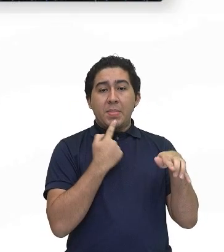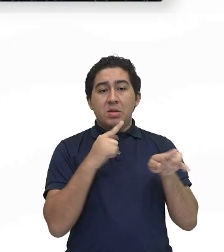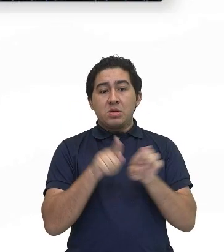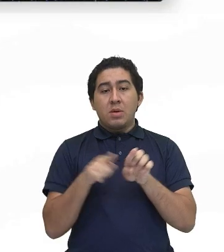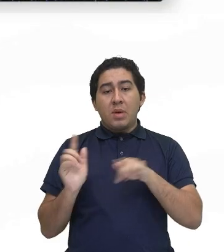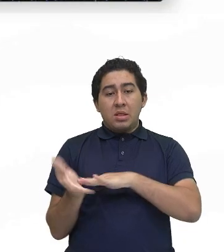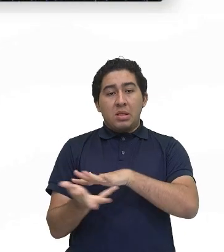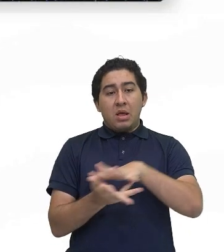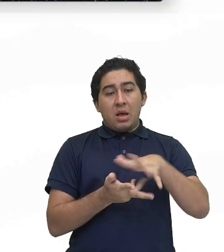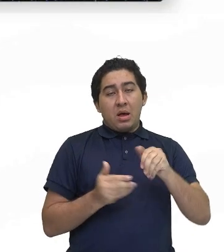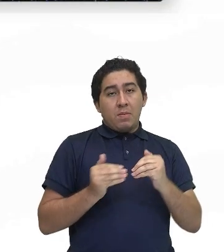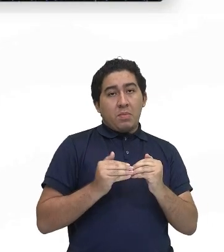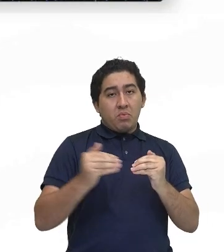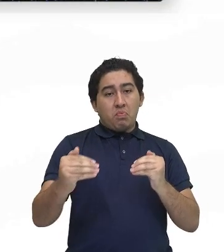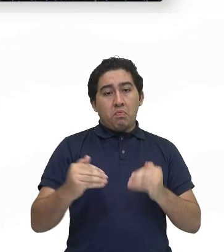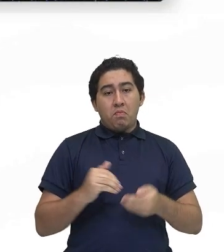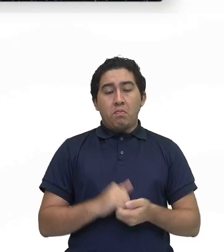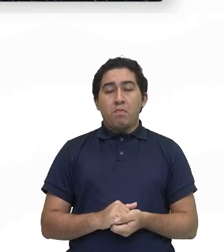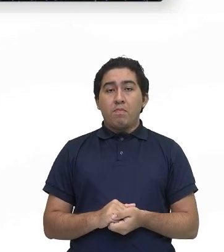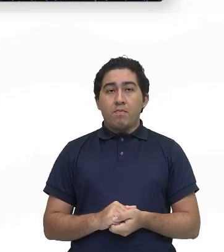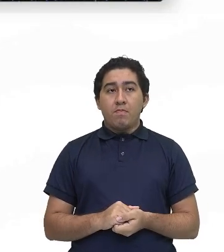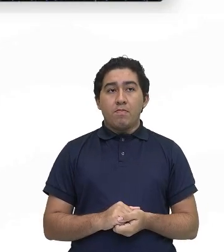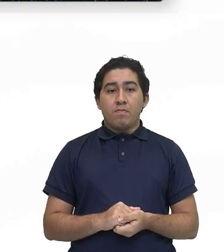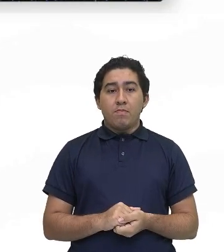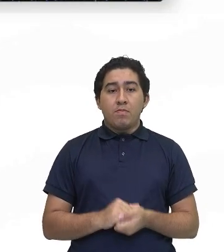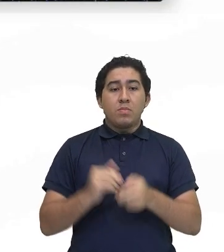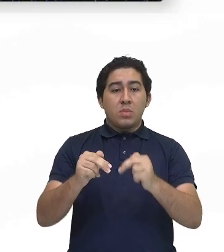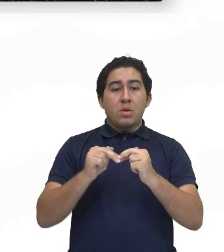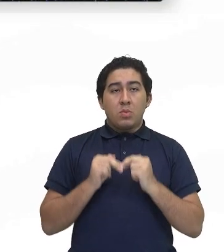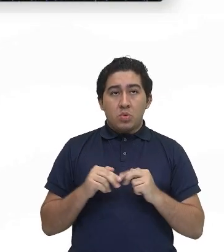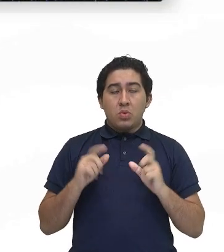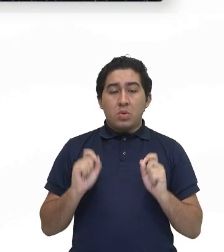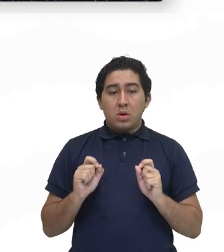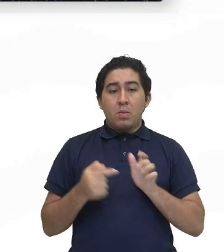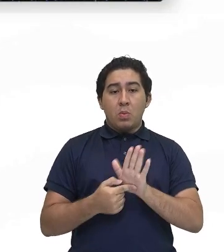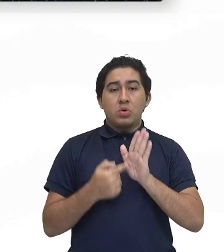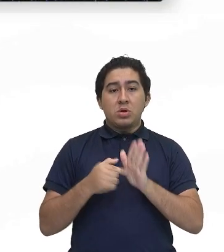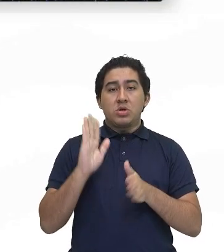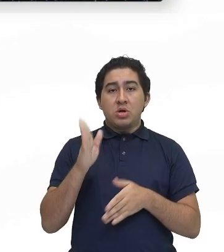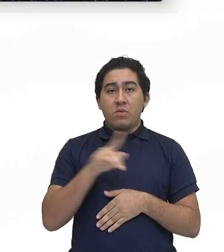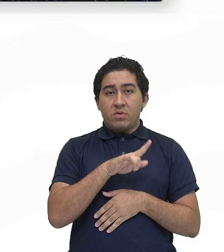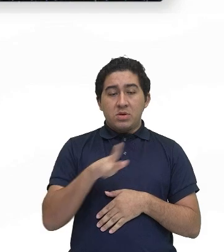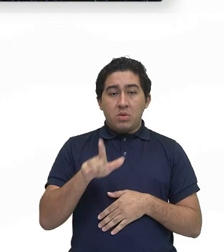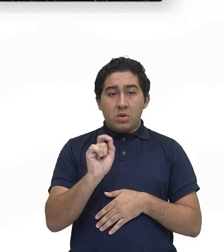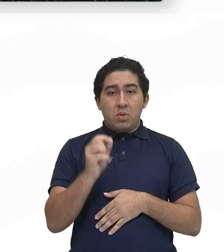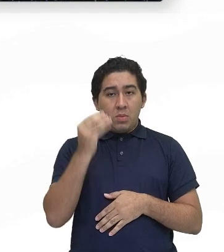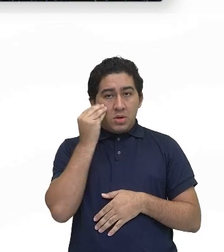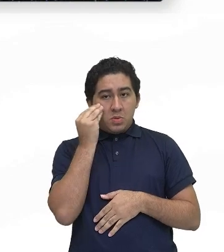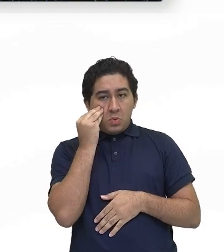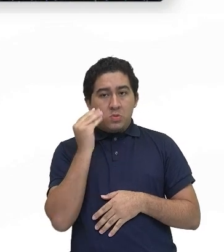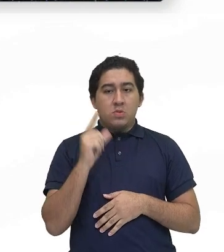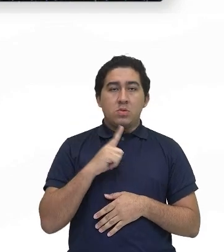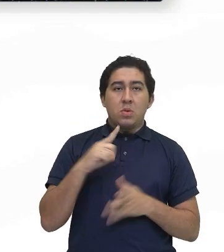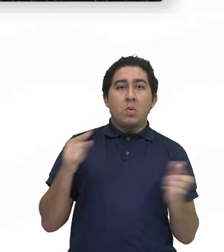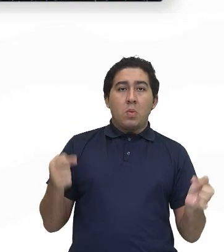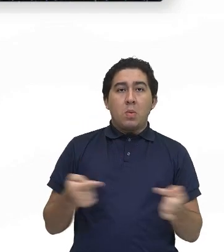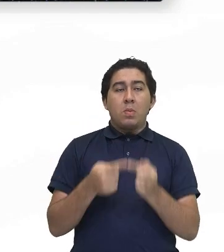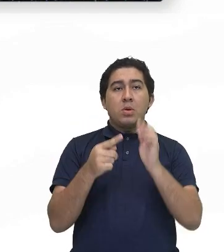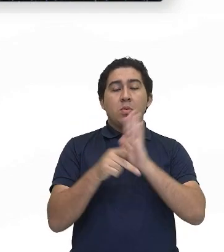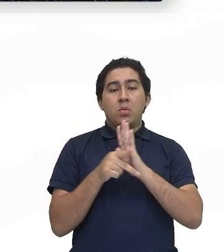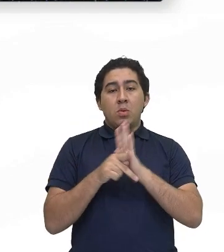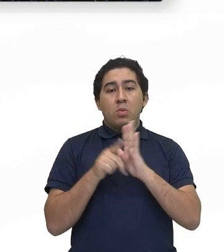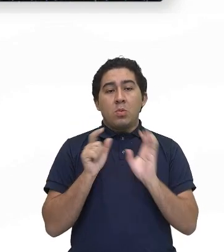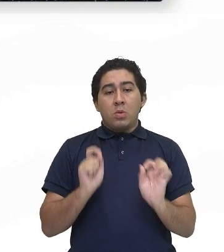a Terra, ao longo do caminho. Aí, com base, né, eu trouxe para você uma simulação que envolve aí